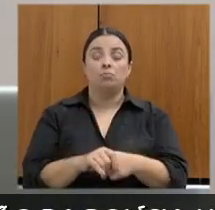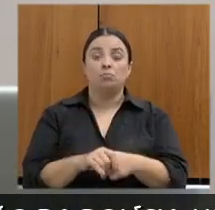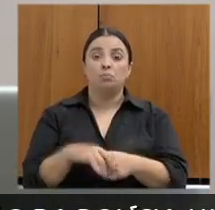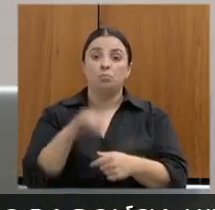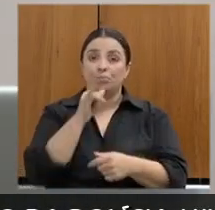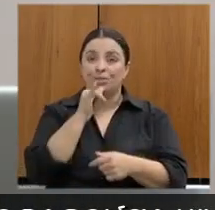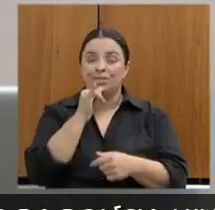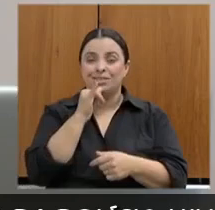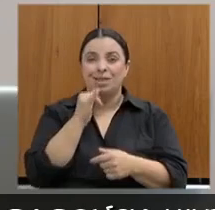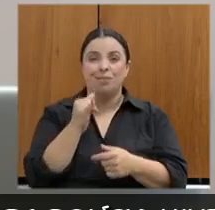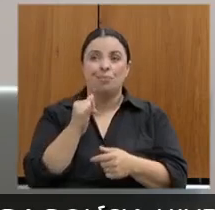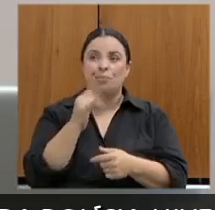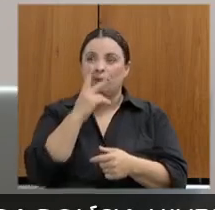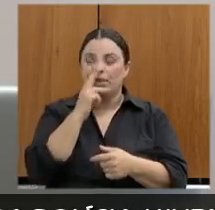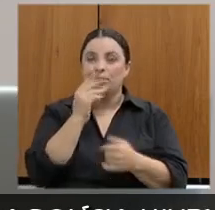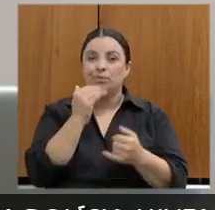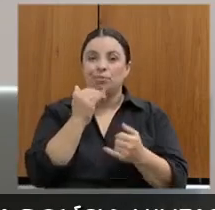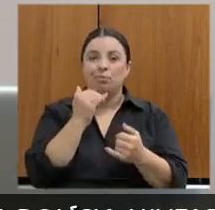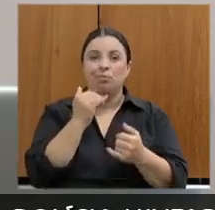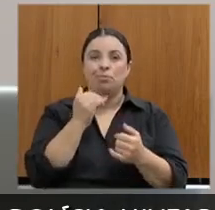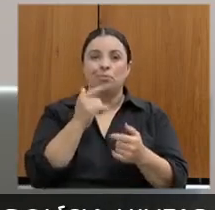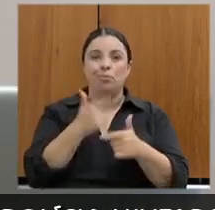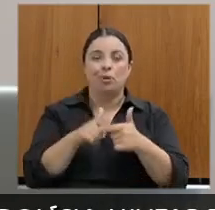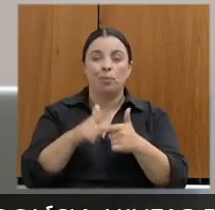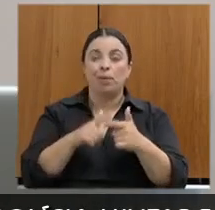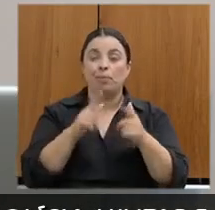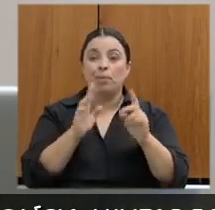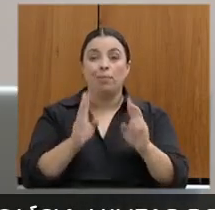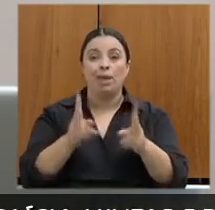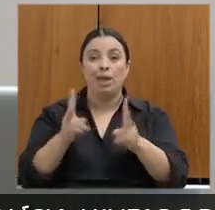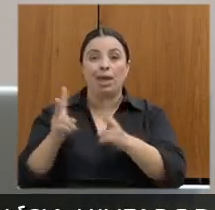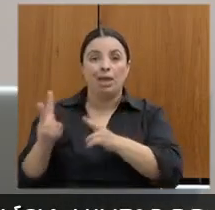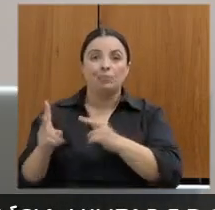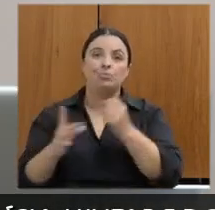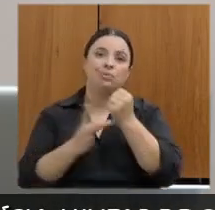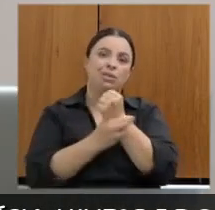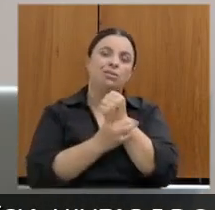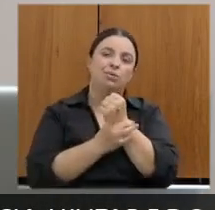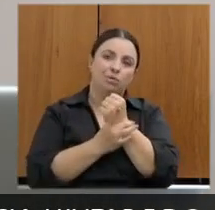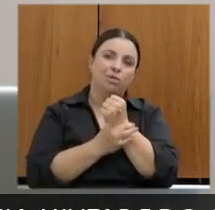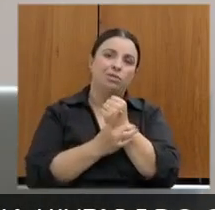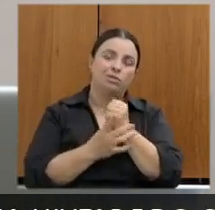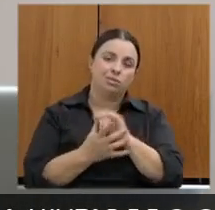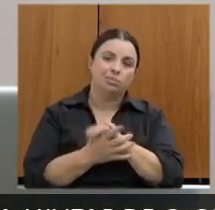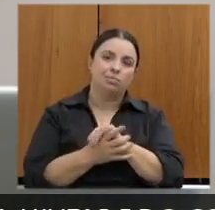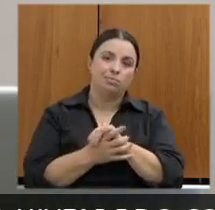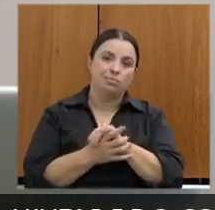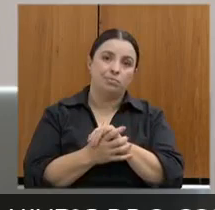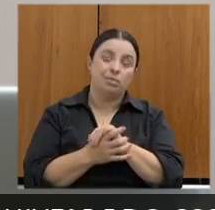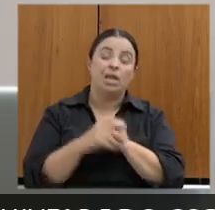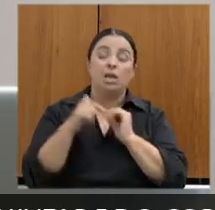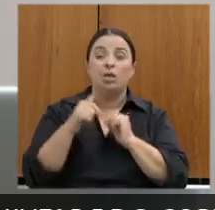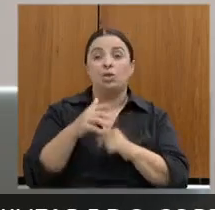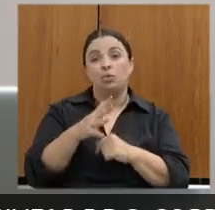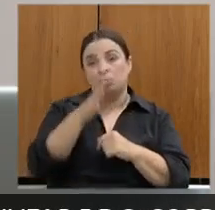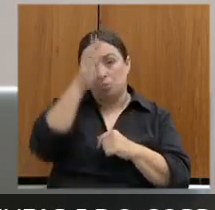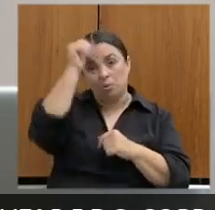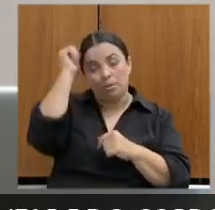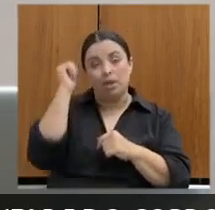control c control ver a falta de efetivo aqui nós estamos vivendo aqui uma situação no bombeiro é